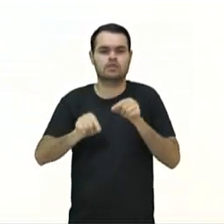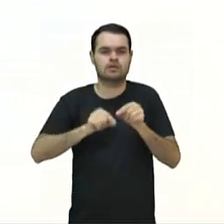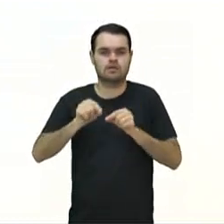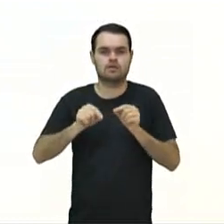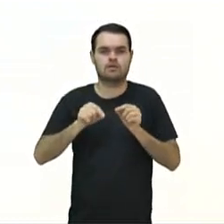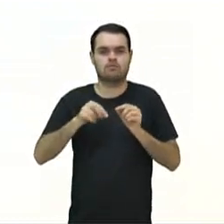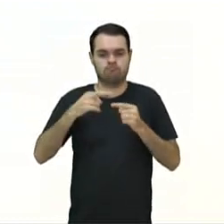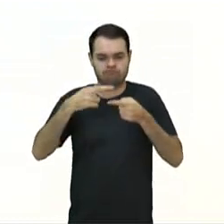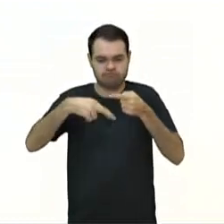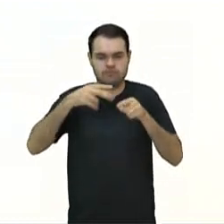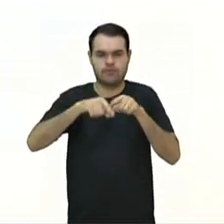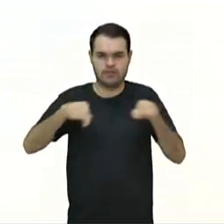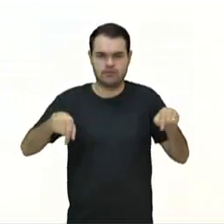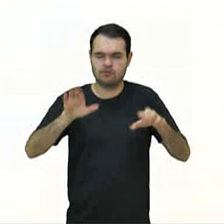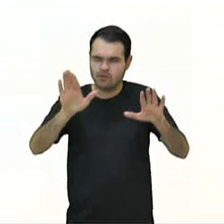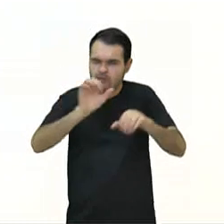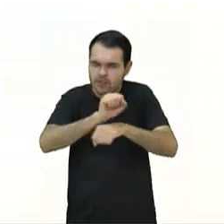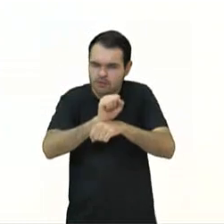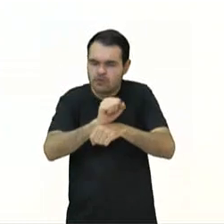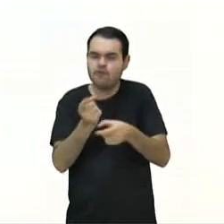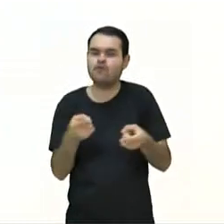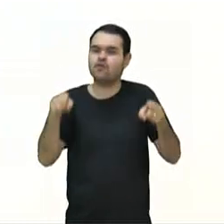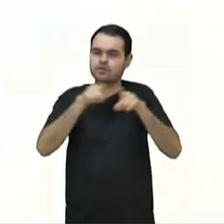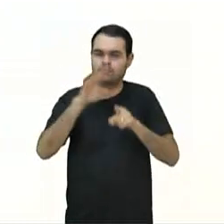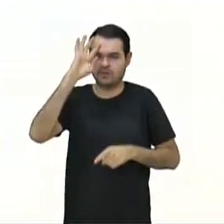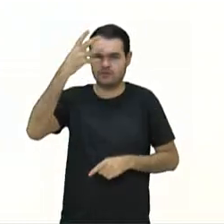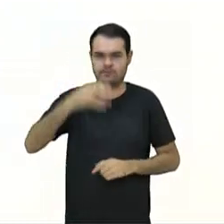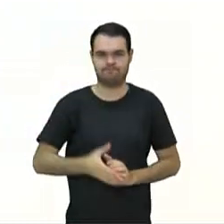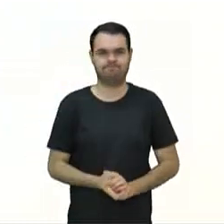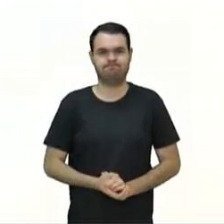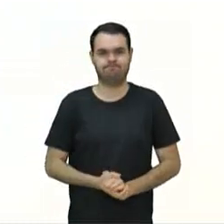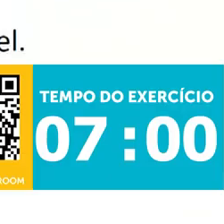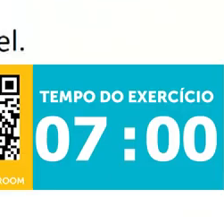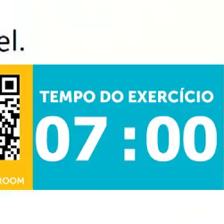Então, nós vamos um tempinho e já botamos na resolução.